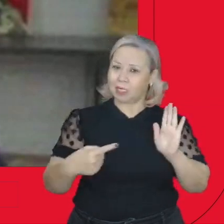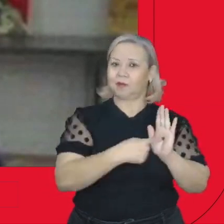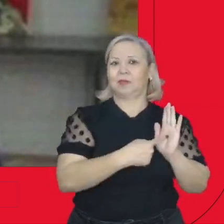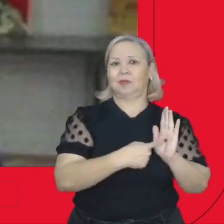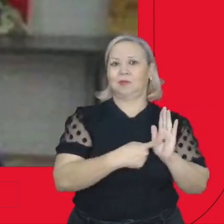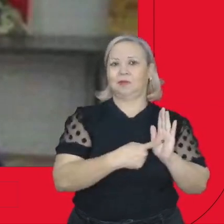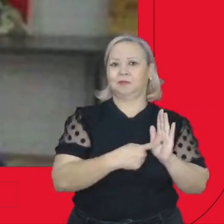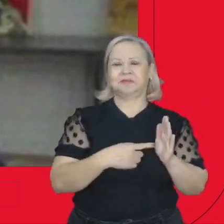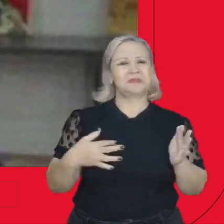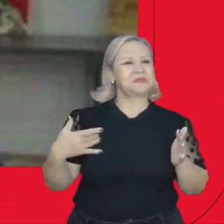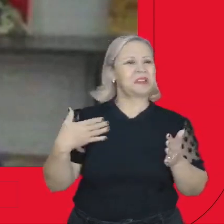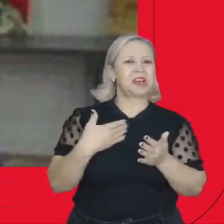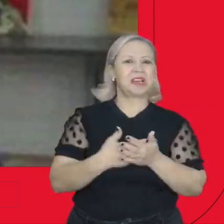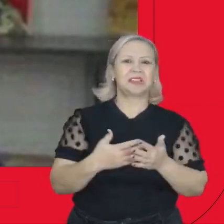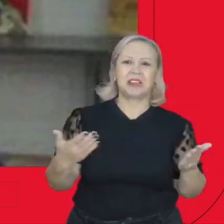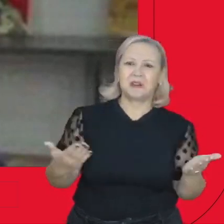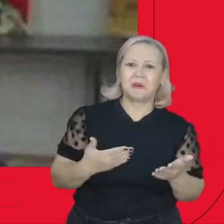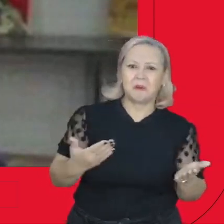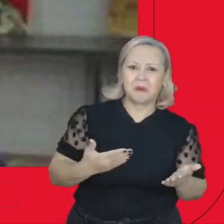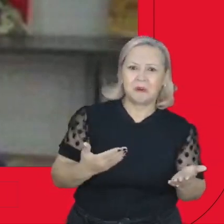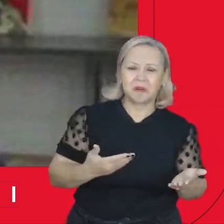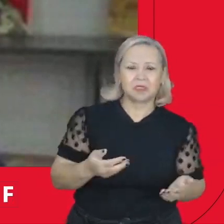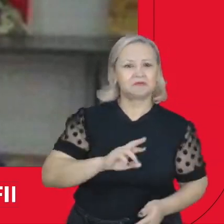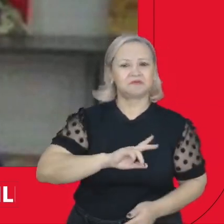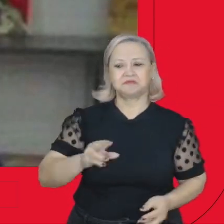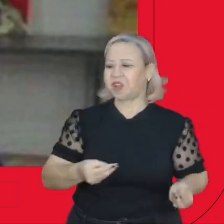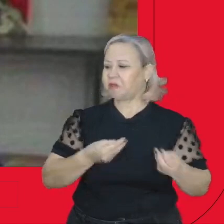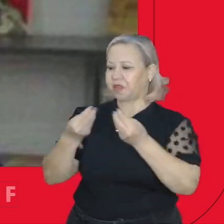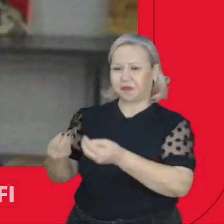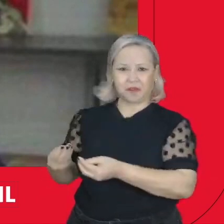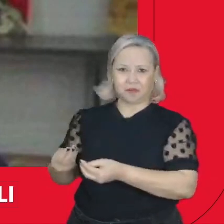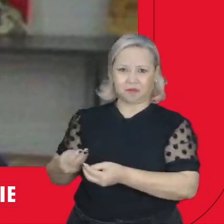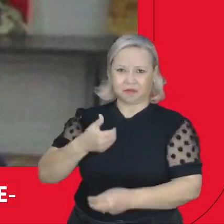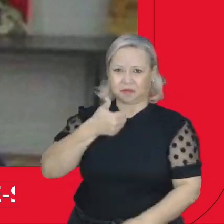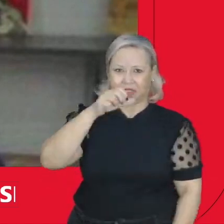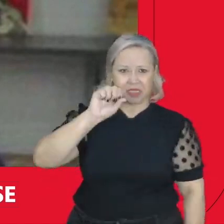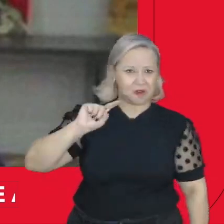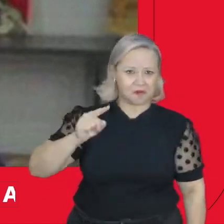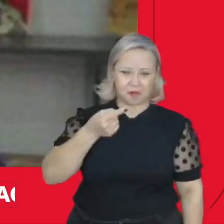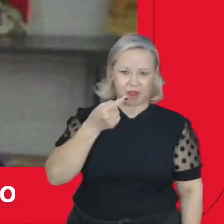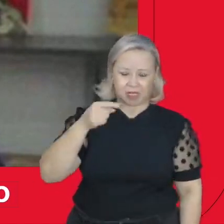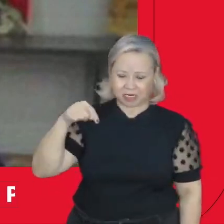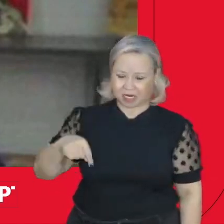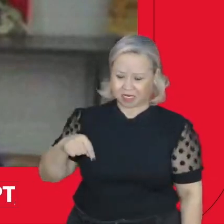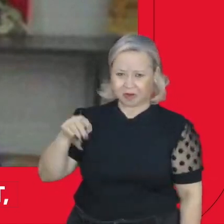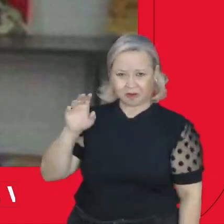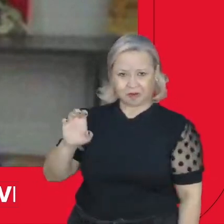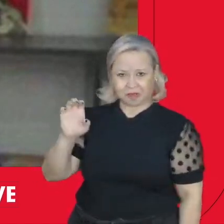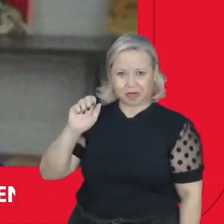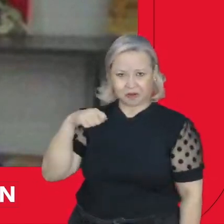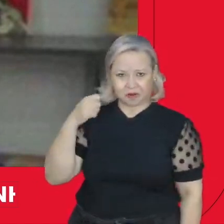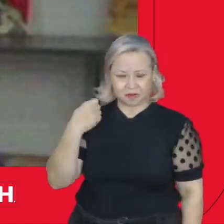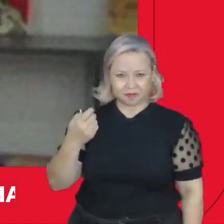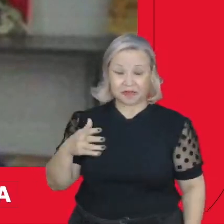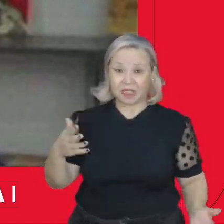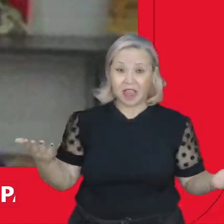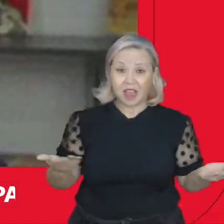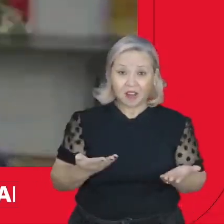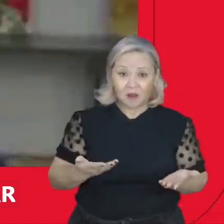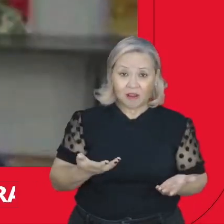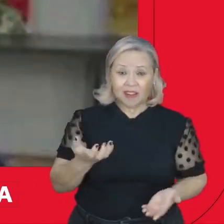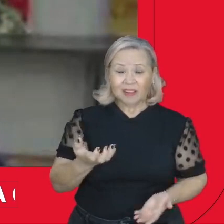que recebeu por meses aqui no nosso estado. Agora, ele é candidato de novo, quer mais uma chance.